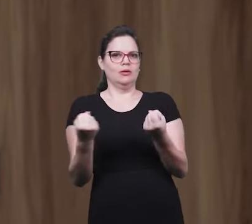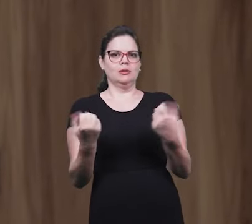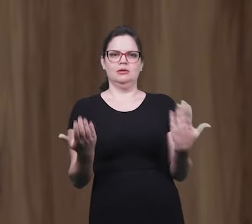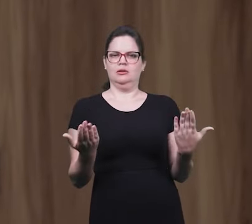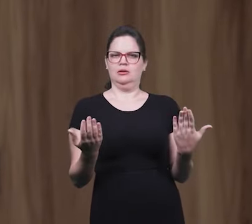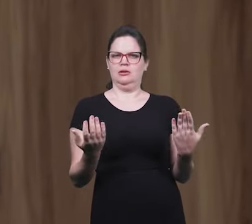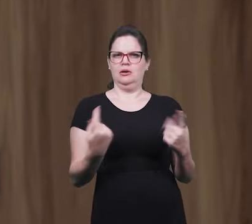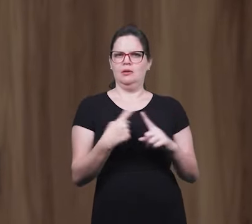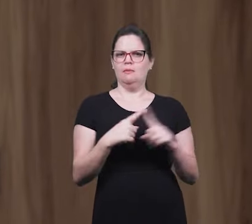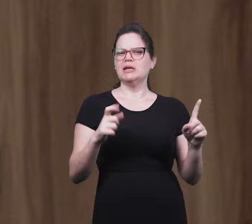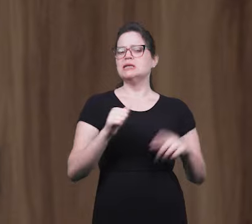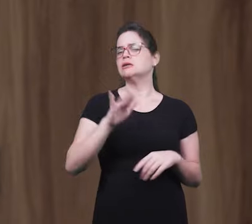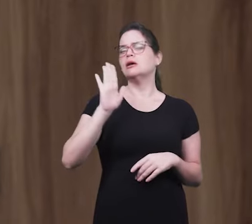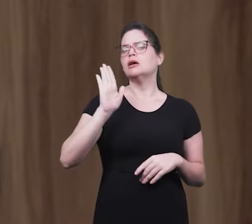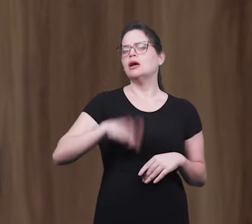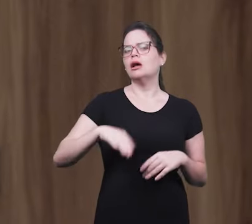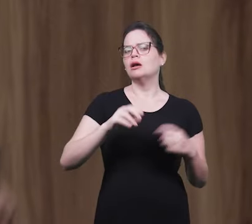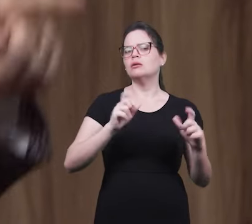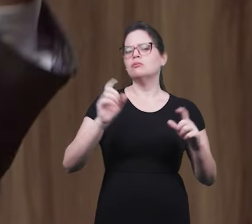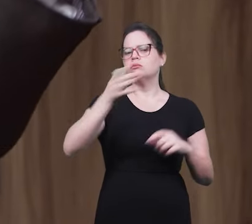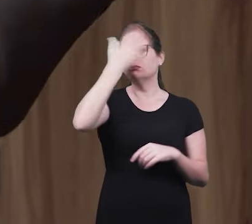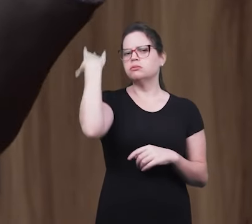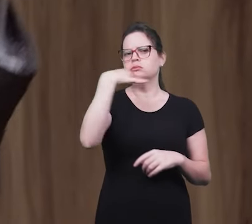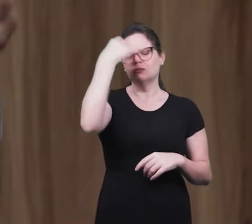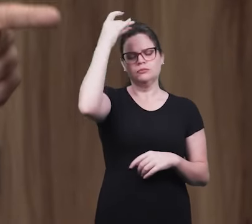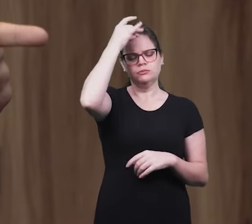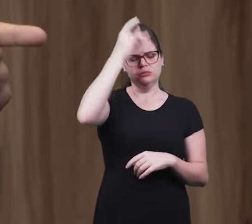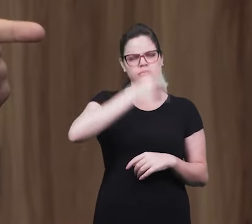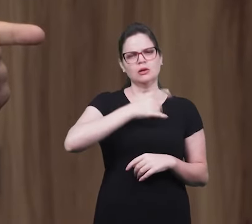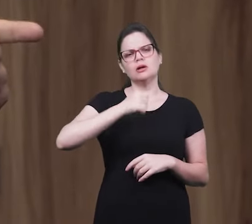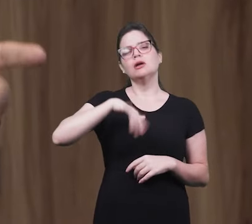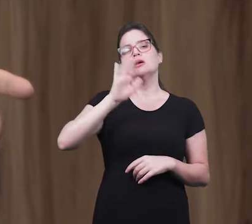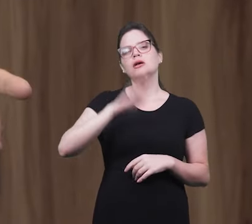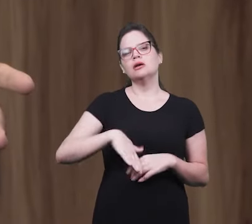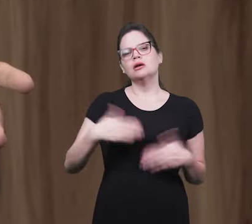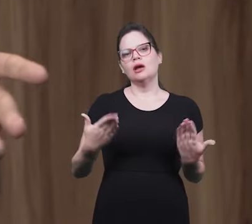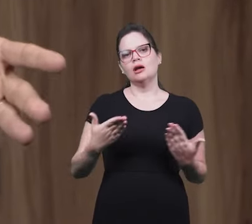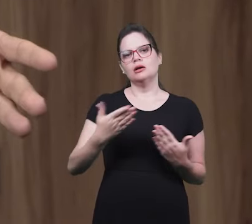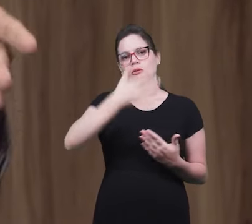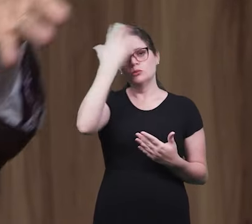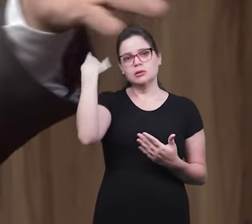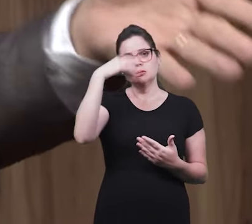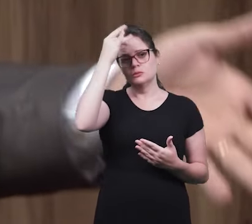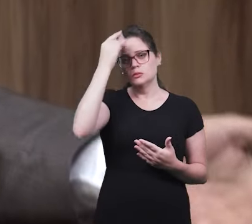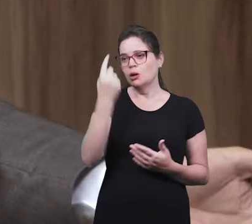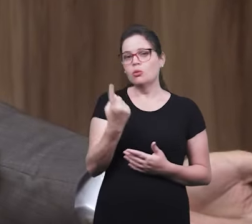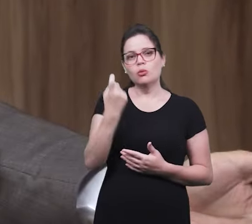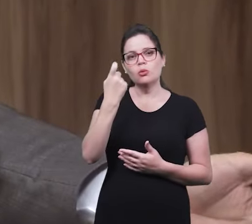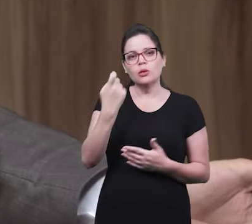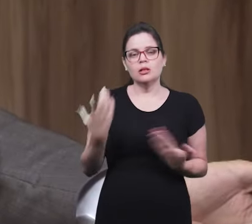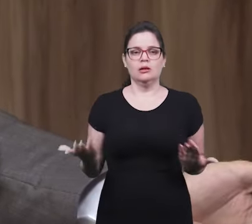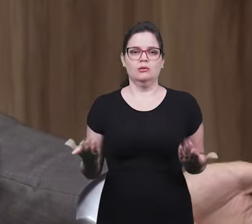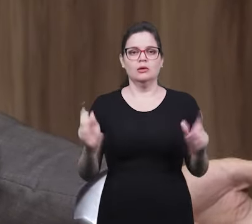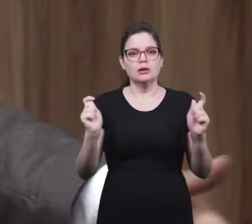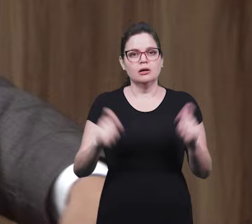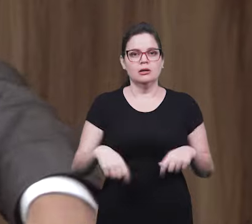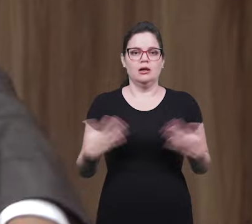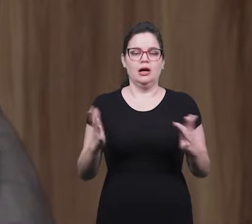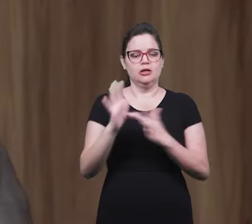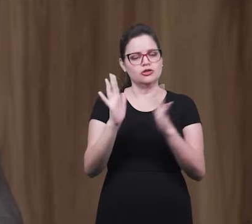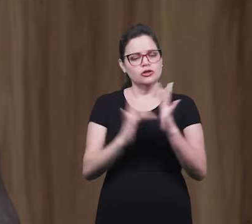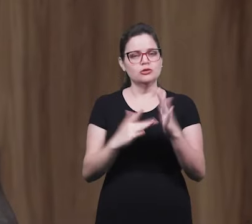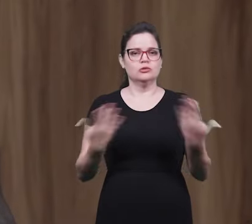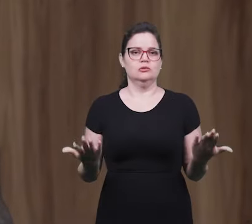é quem batiza com o Espírito Santo. Amém. Agora, a mentalidade desse homem é que ele ia comprar isso dos apóstolos.